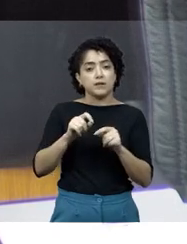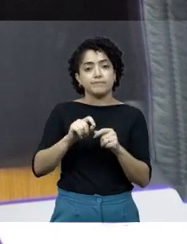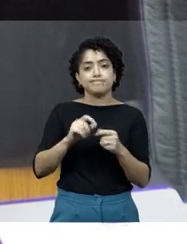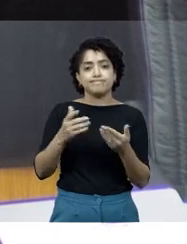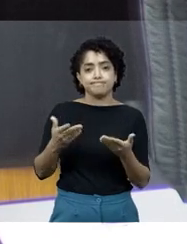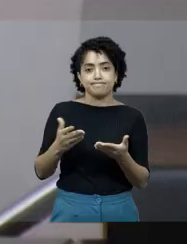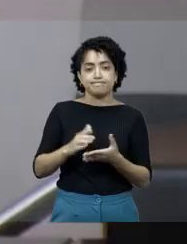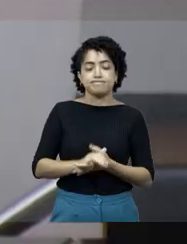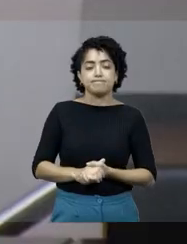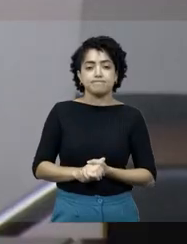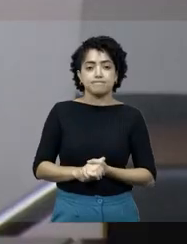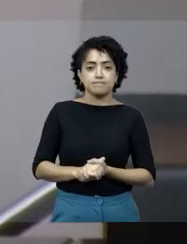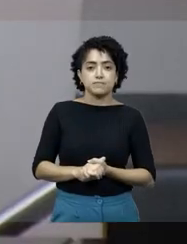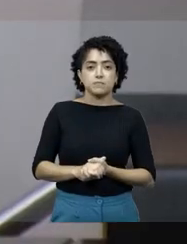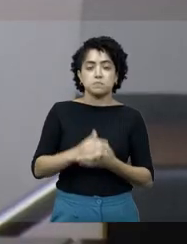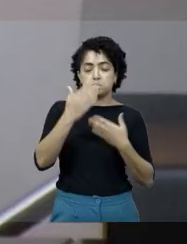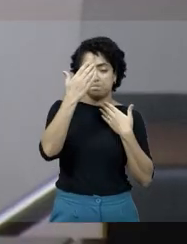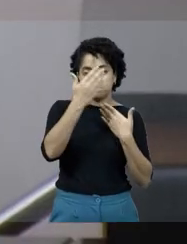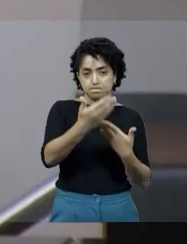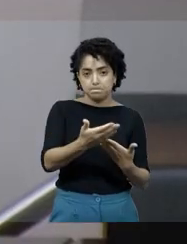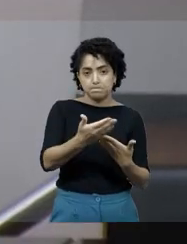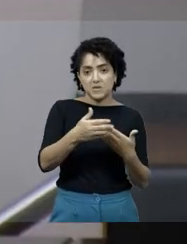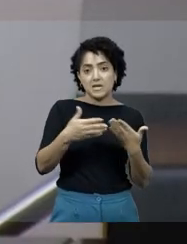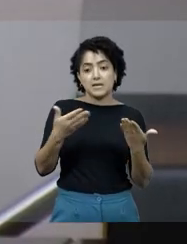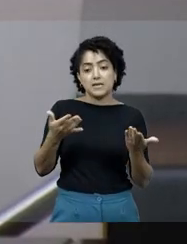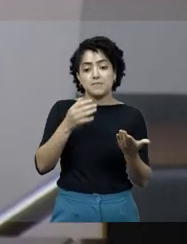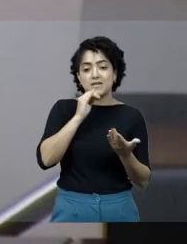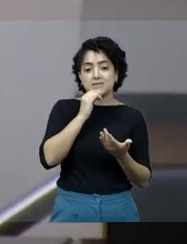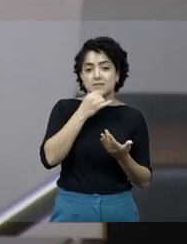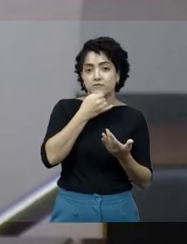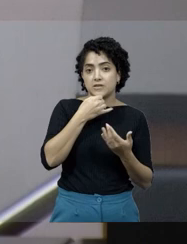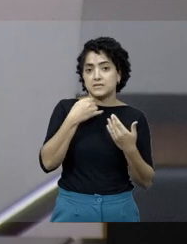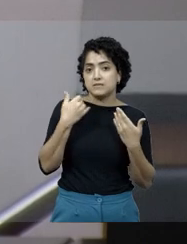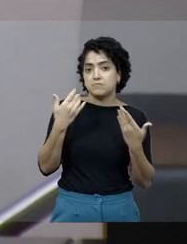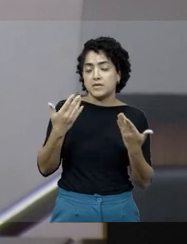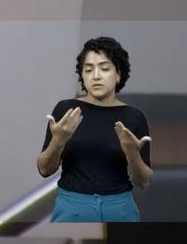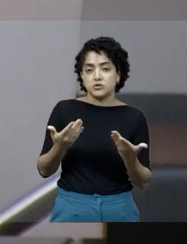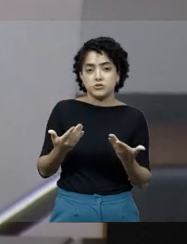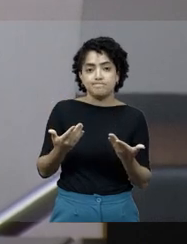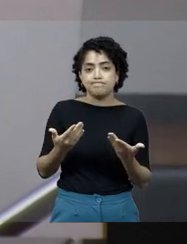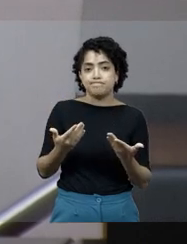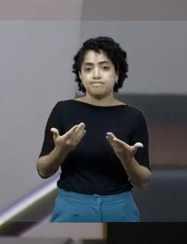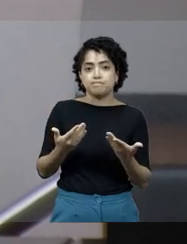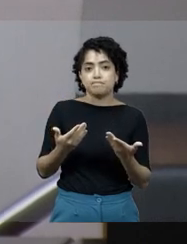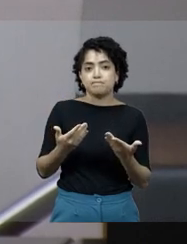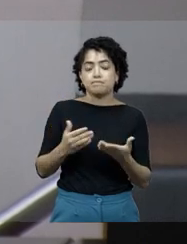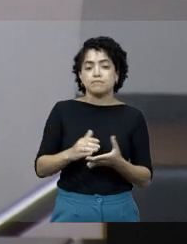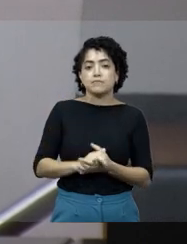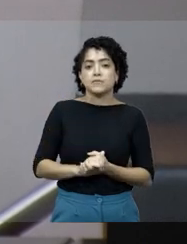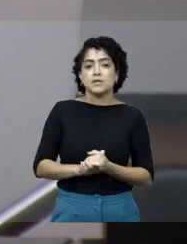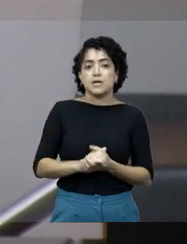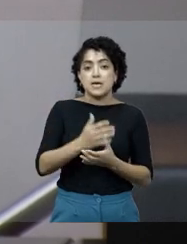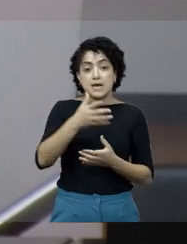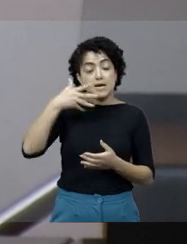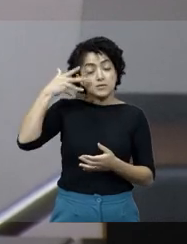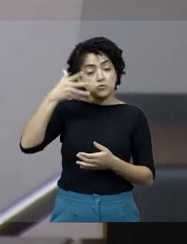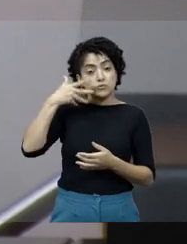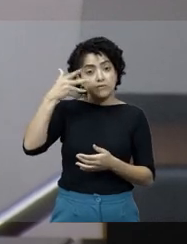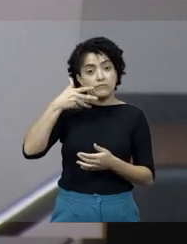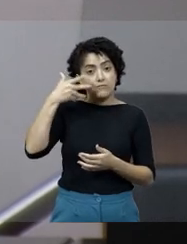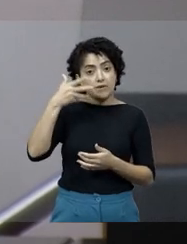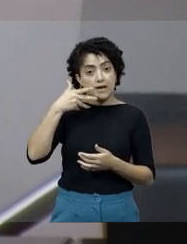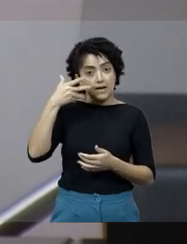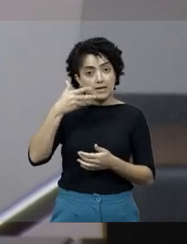Obrigado. Muito obrigado, deputado. E, infelizmente, eu temo que a sua fala,